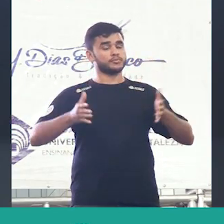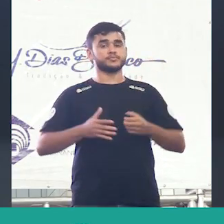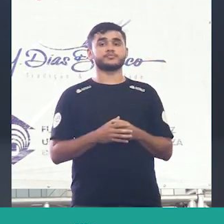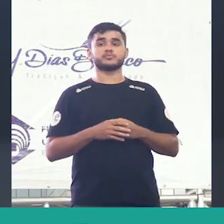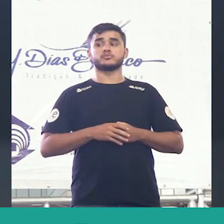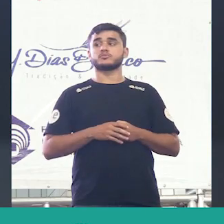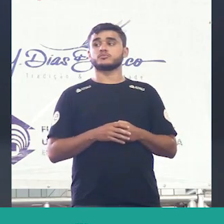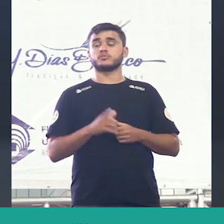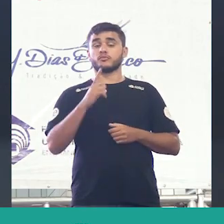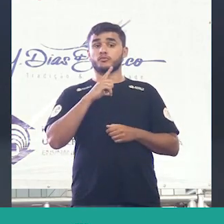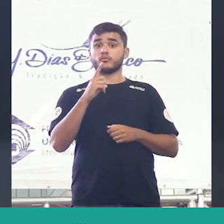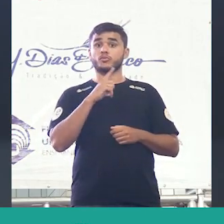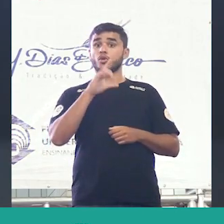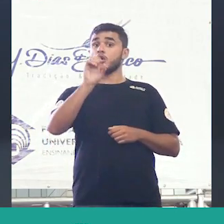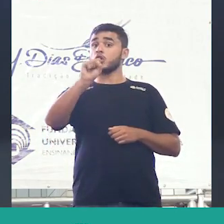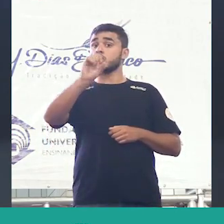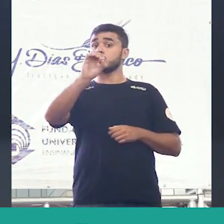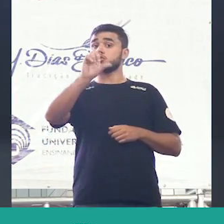solar,